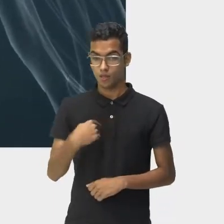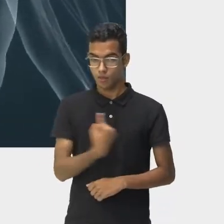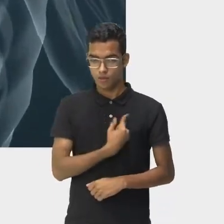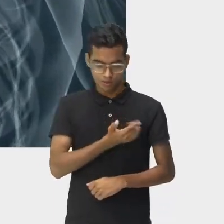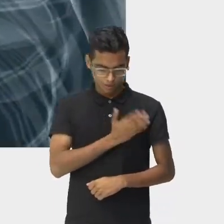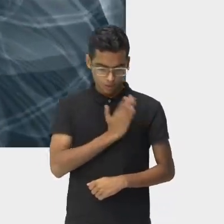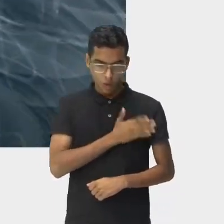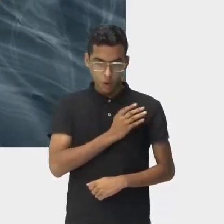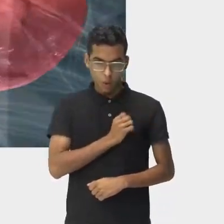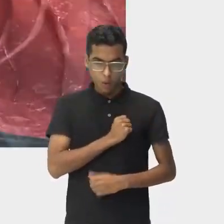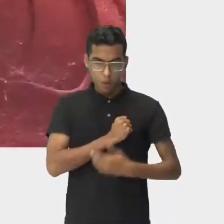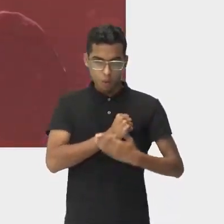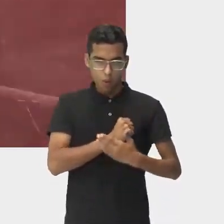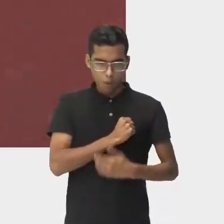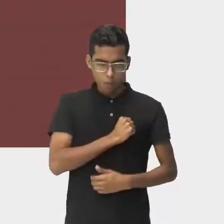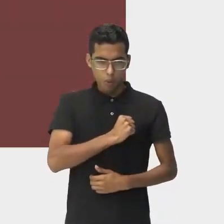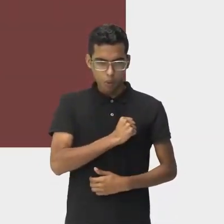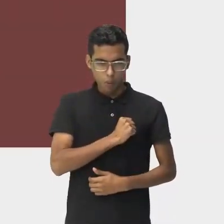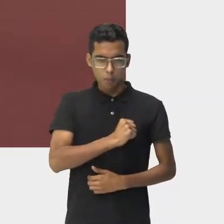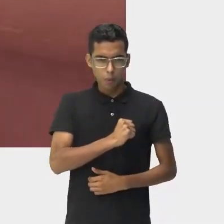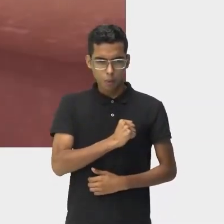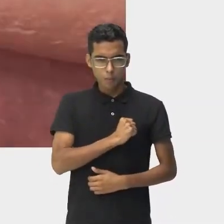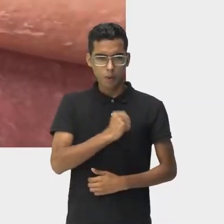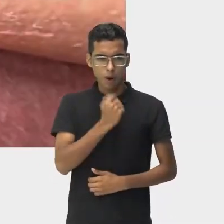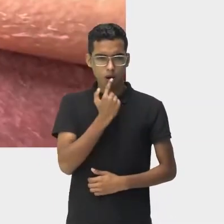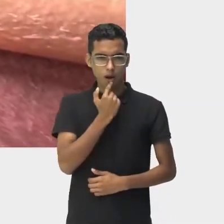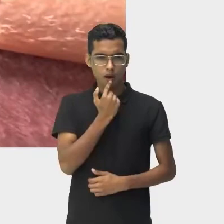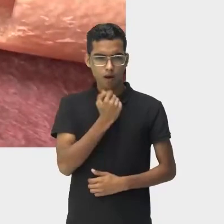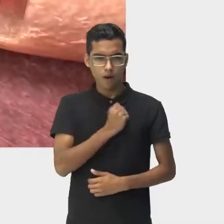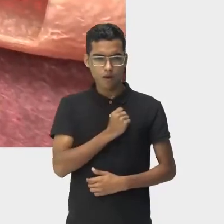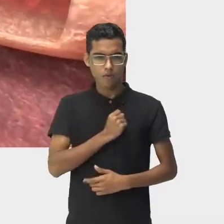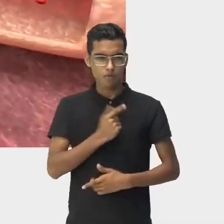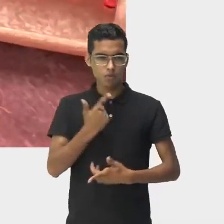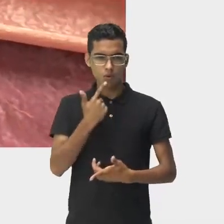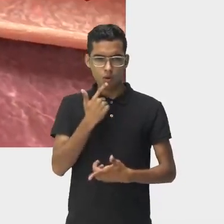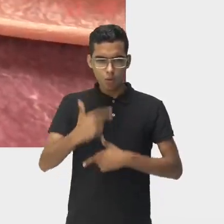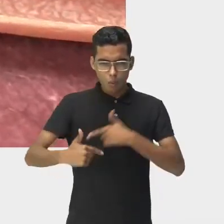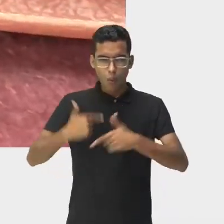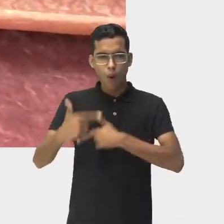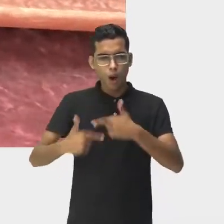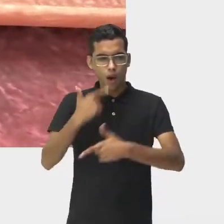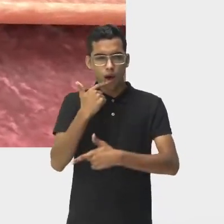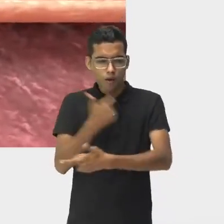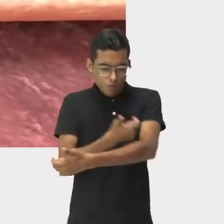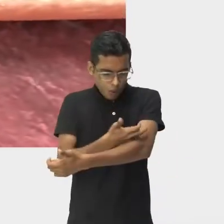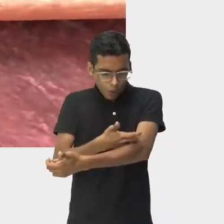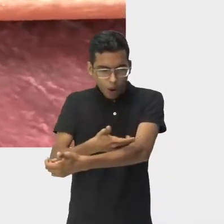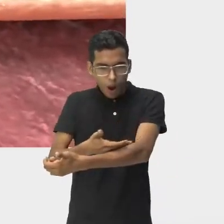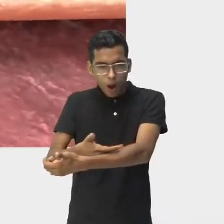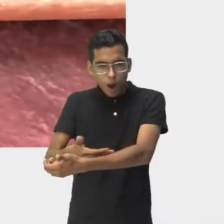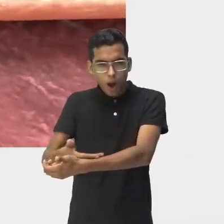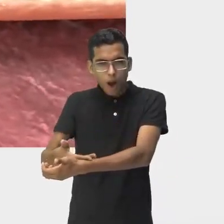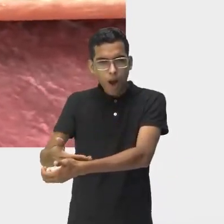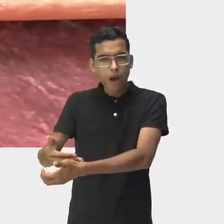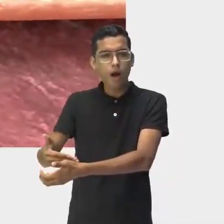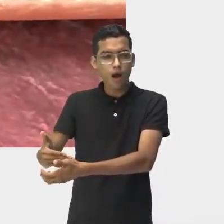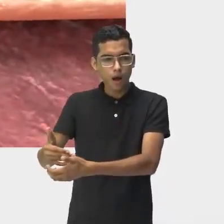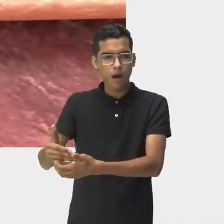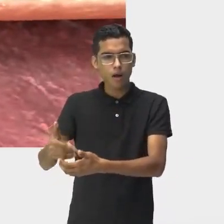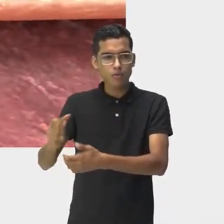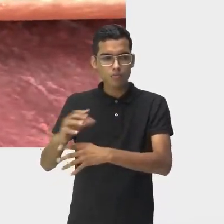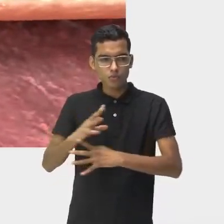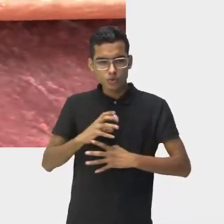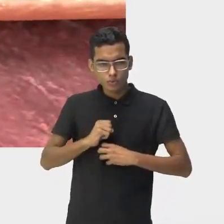aí bombeando sangue, né, fazendo aí as trocas gasosas, levando oxigênio,